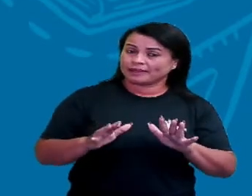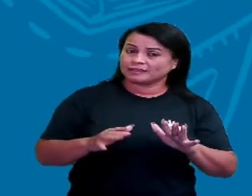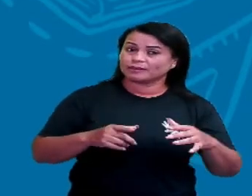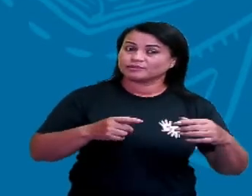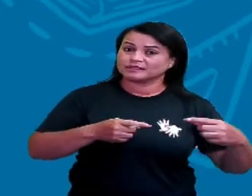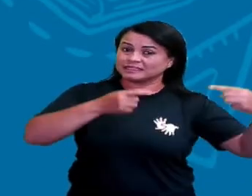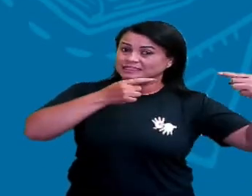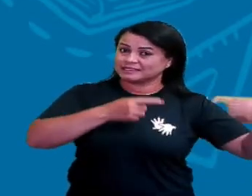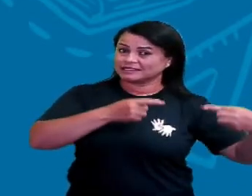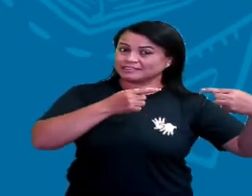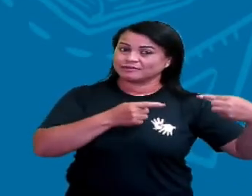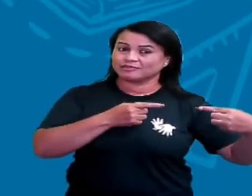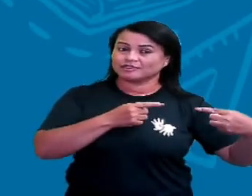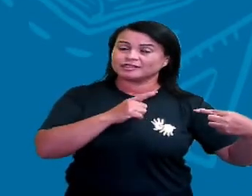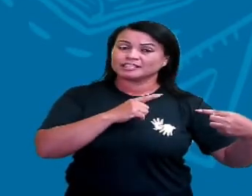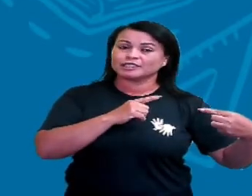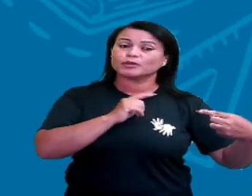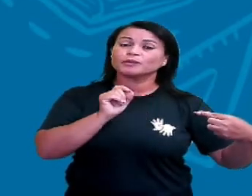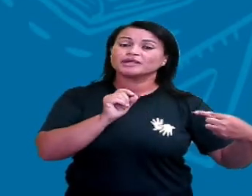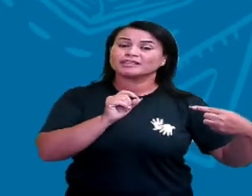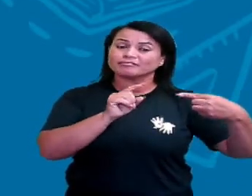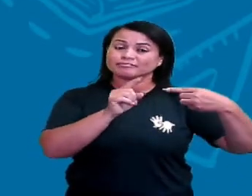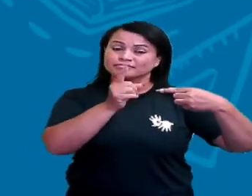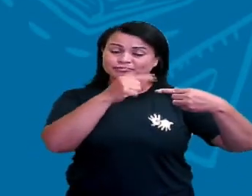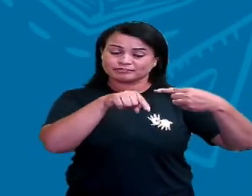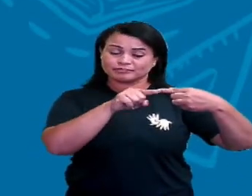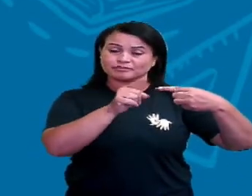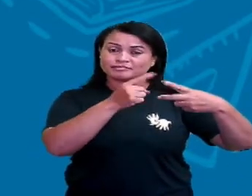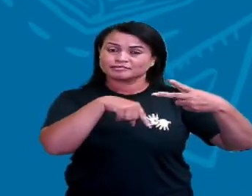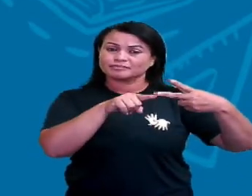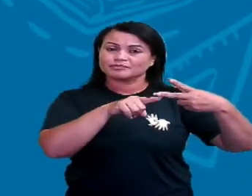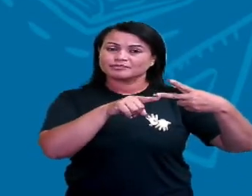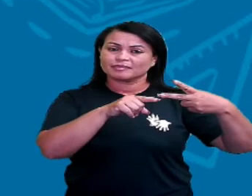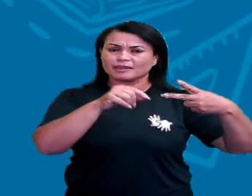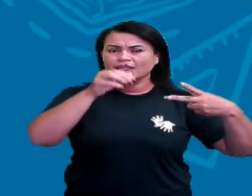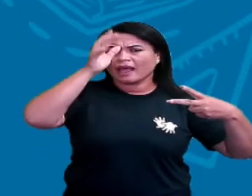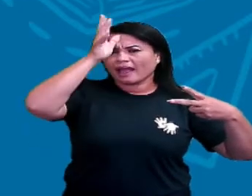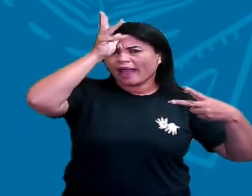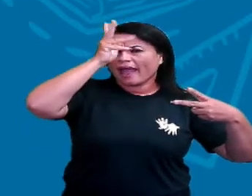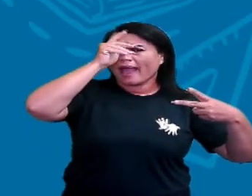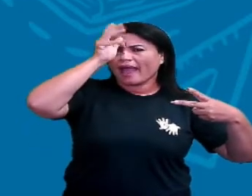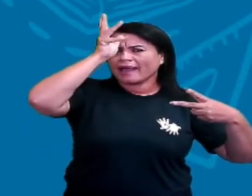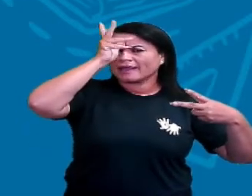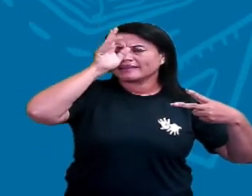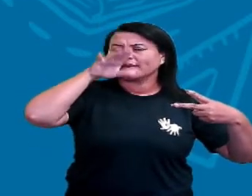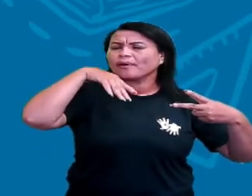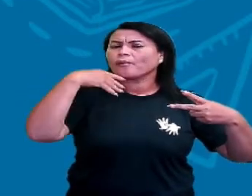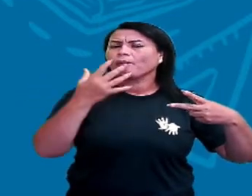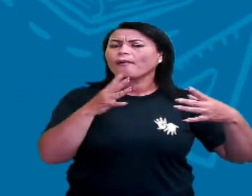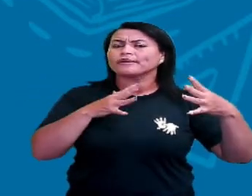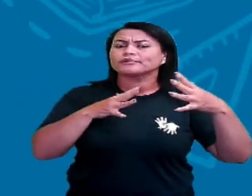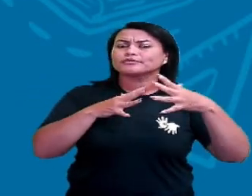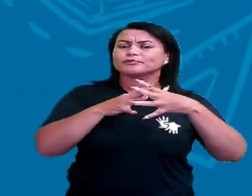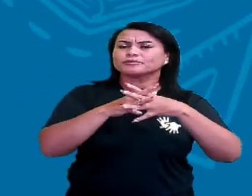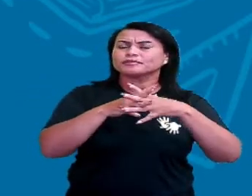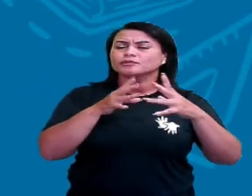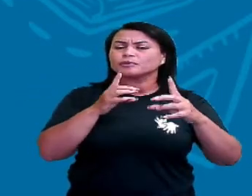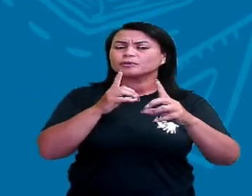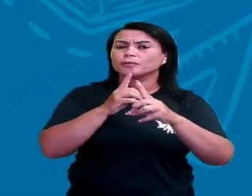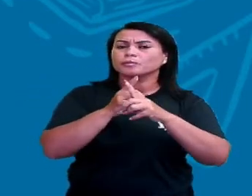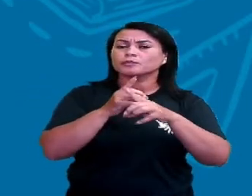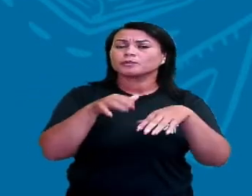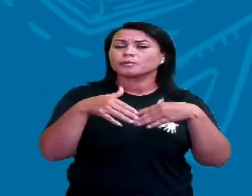não. Vamos lá. Eu tenho aqui agora galinha. Quais são as consoantes que eu encontro na palavra galinha,